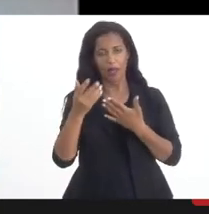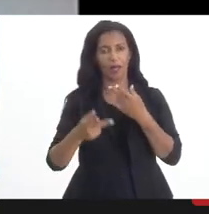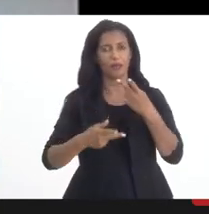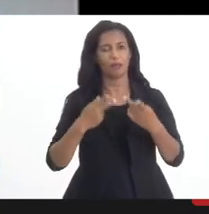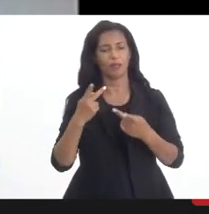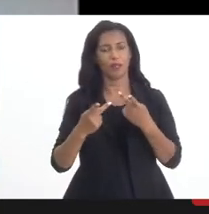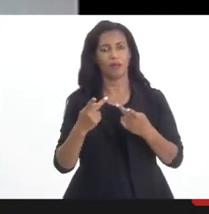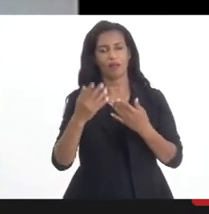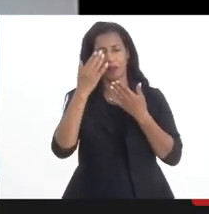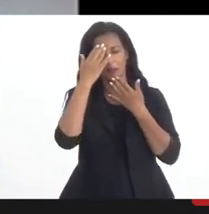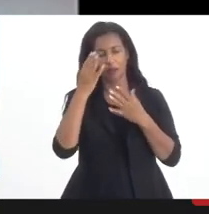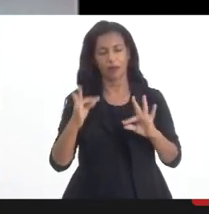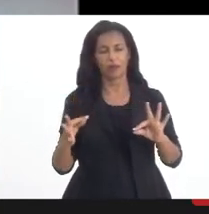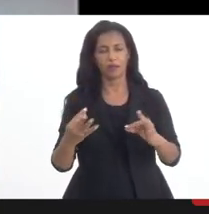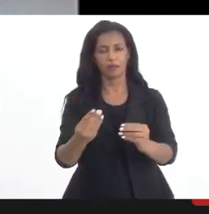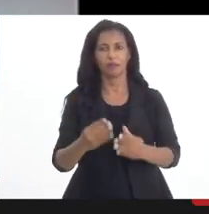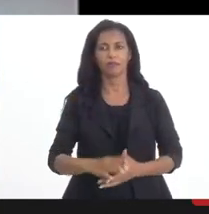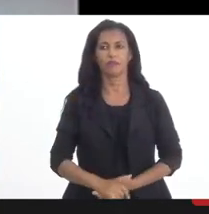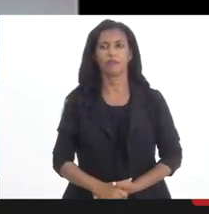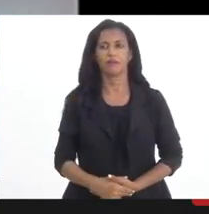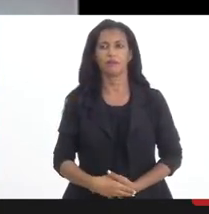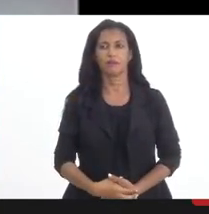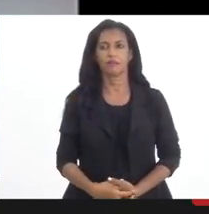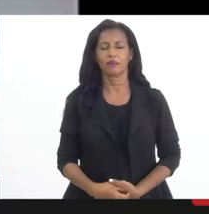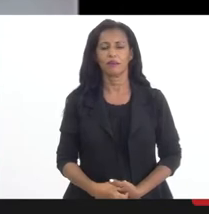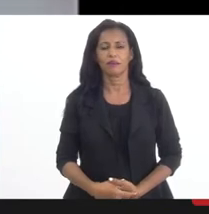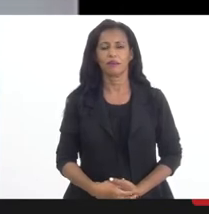palavra, agradeço a todos.